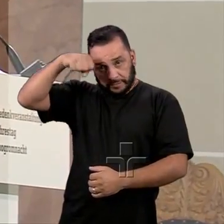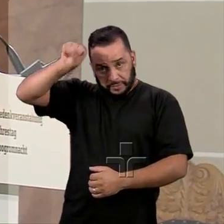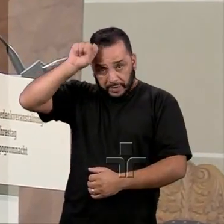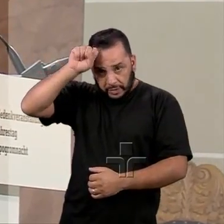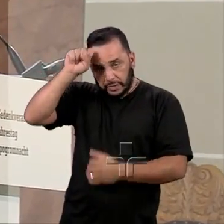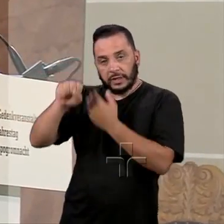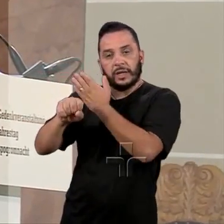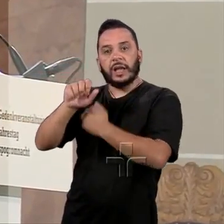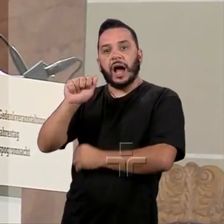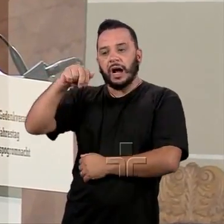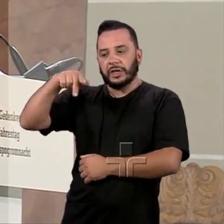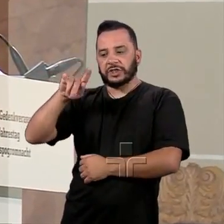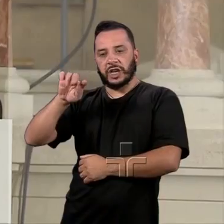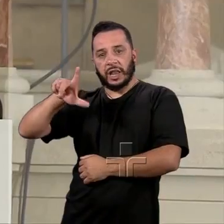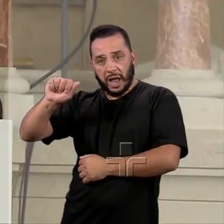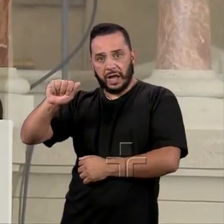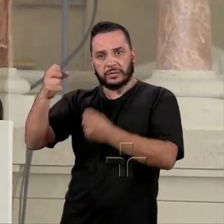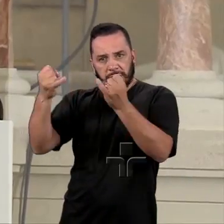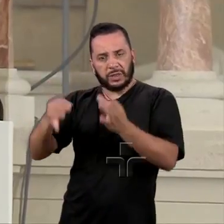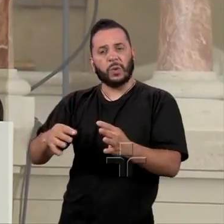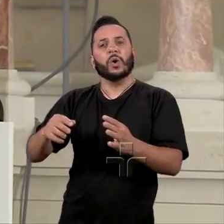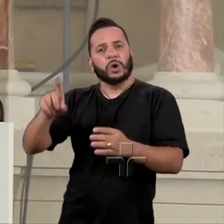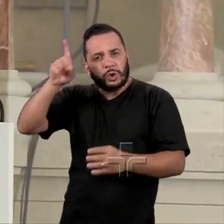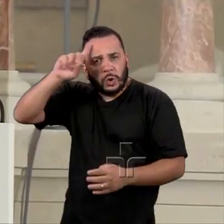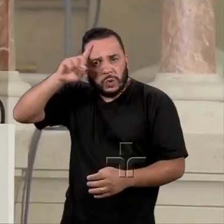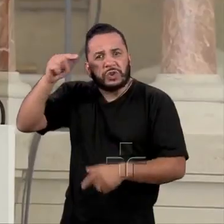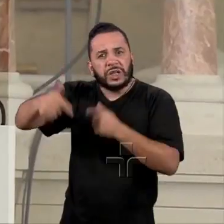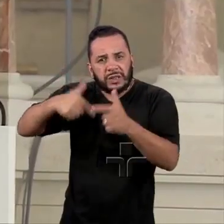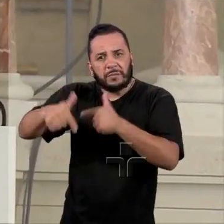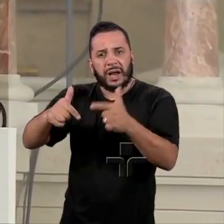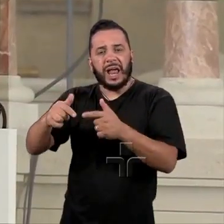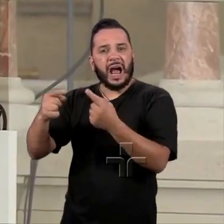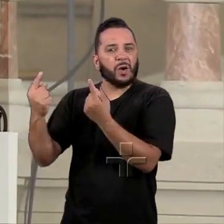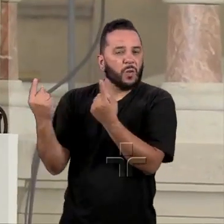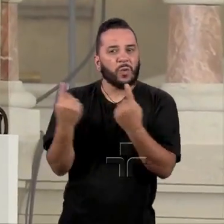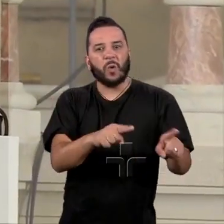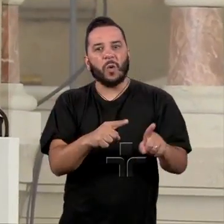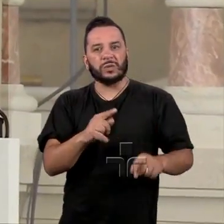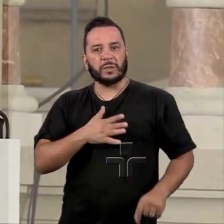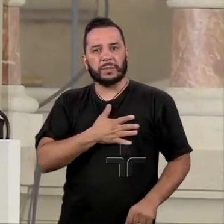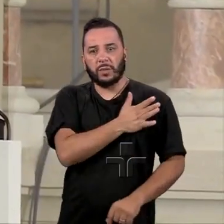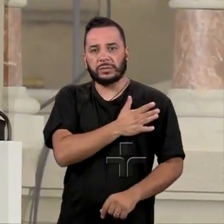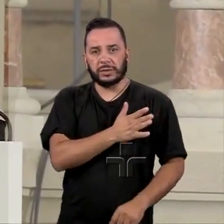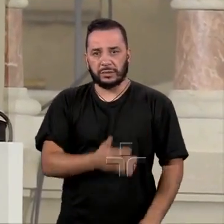dias contra a intolerância. Dass so etwas wie vor 80 Jahren nie wieder